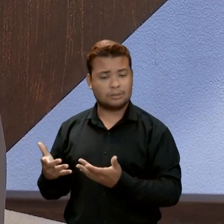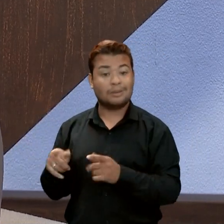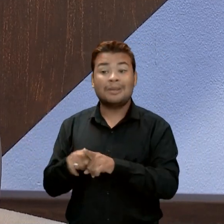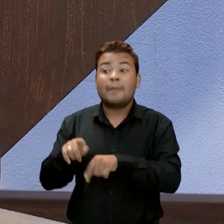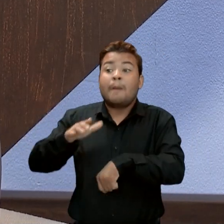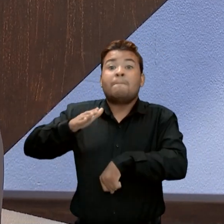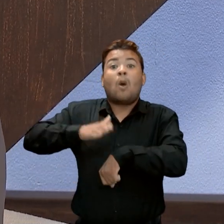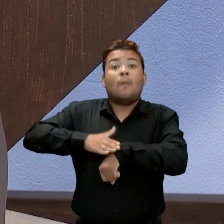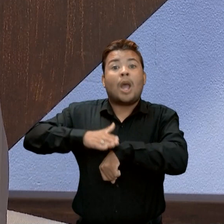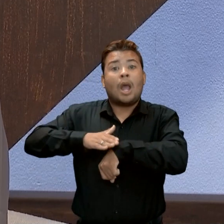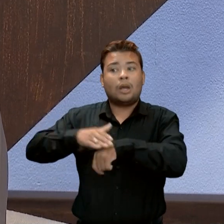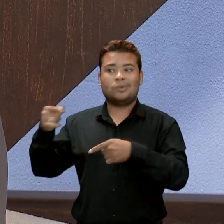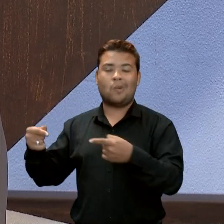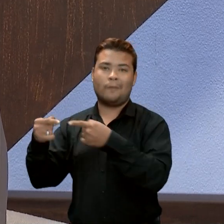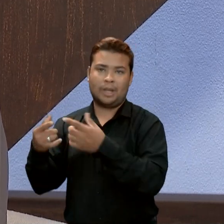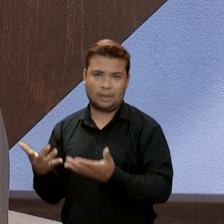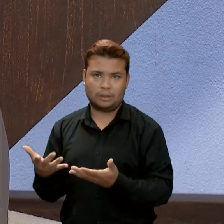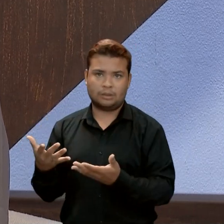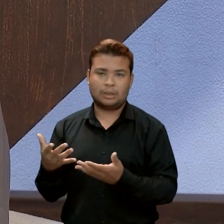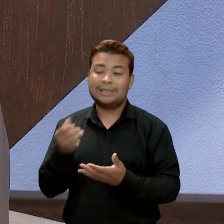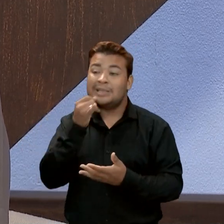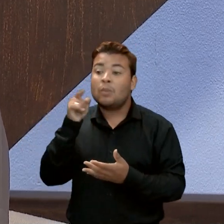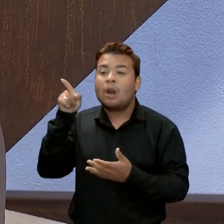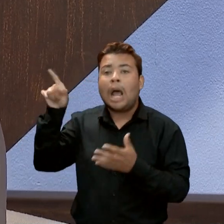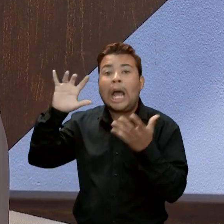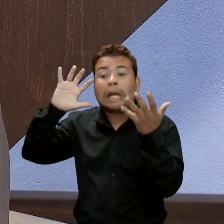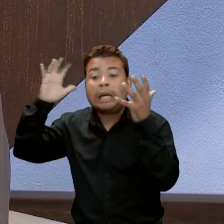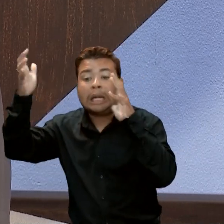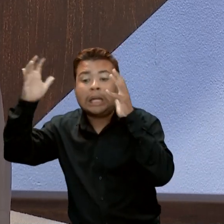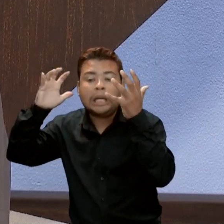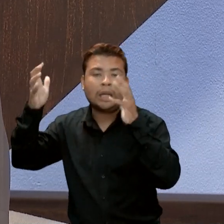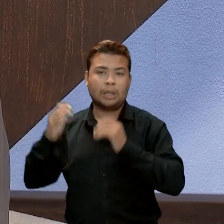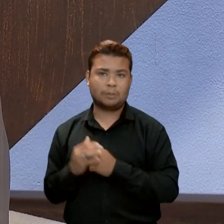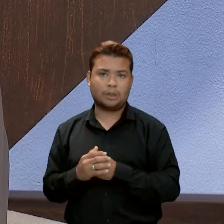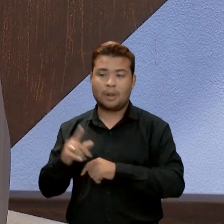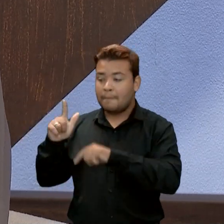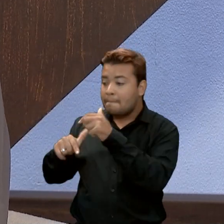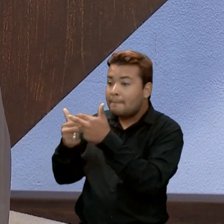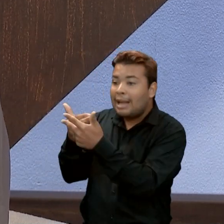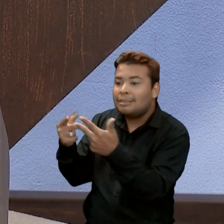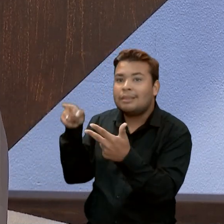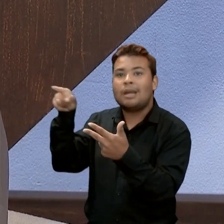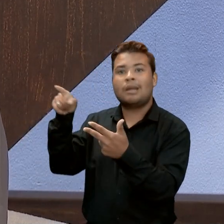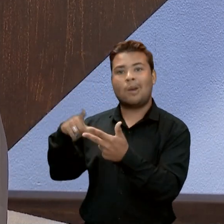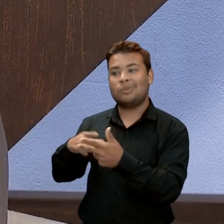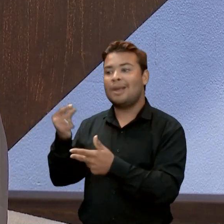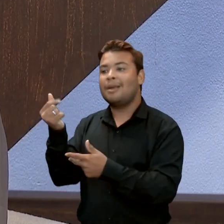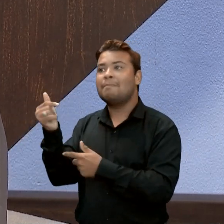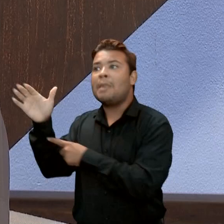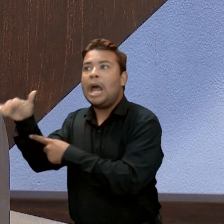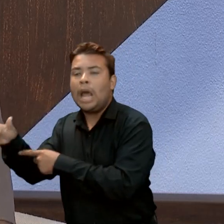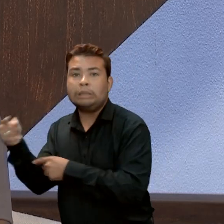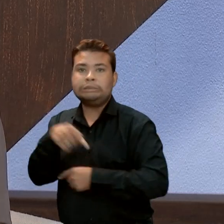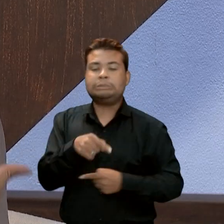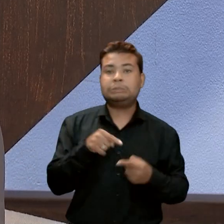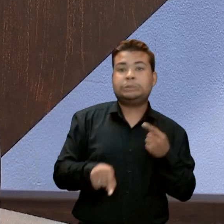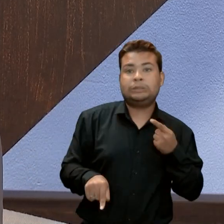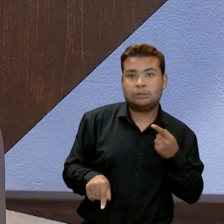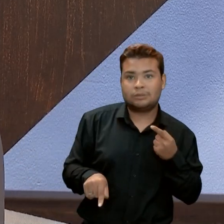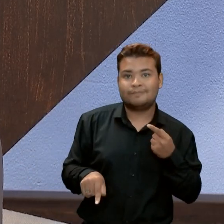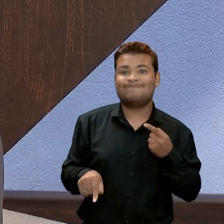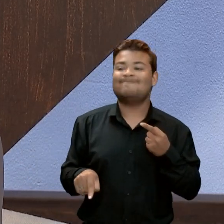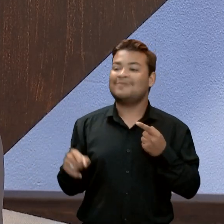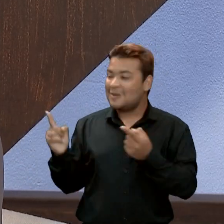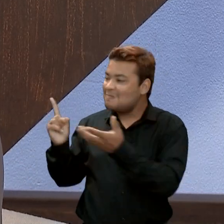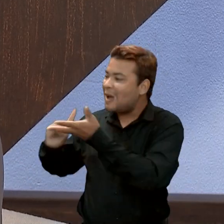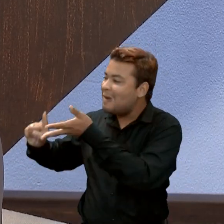Oswaldo? Uma outra temperatura, acesso ao material que tem um outro custo, né? Isso tudo dentro